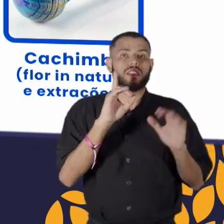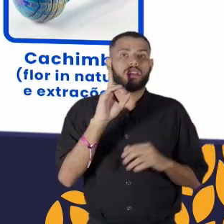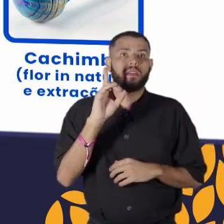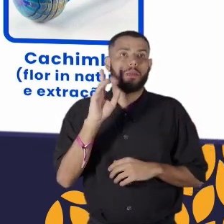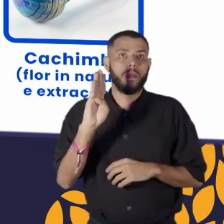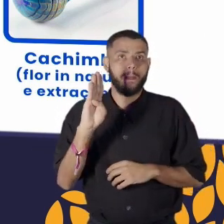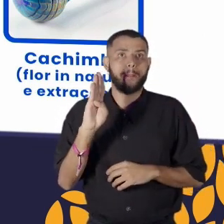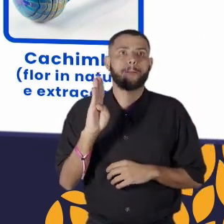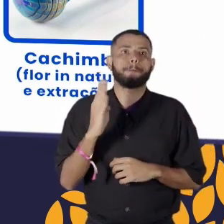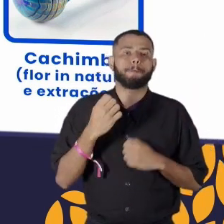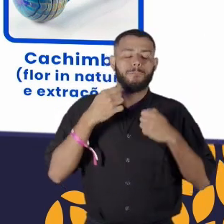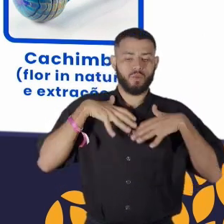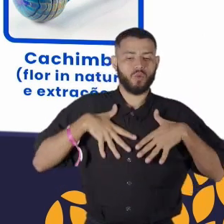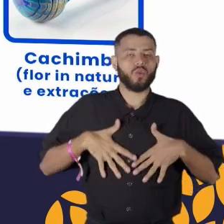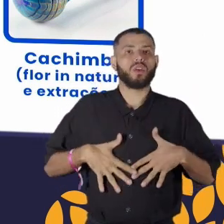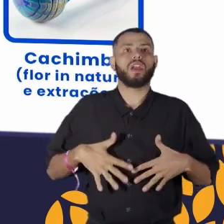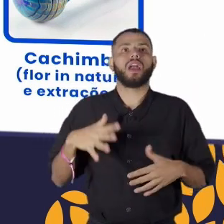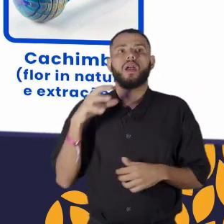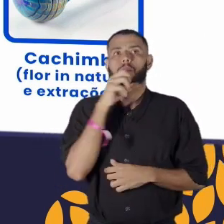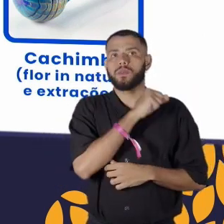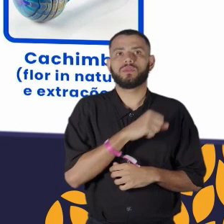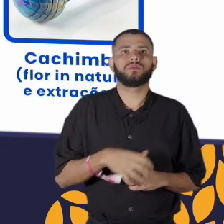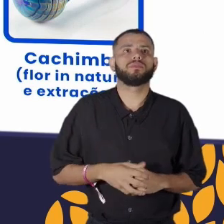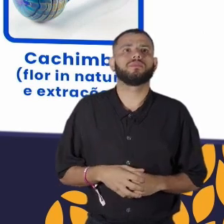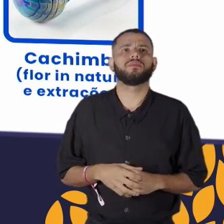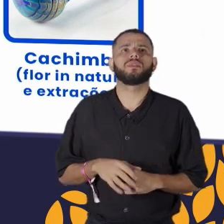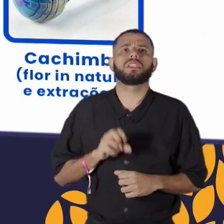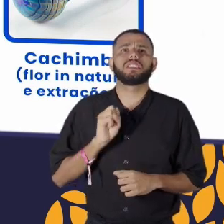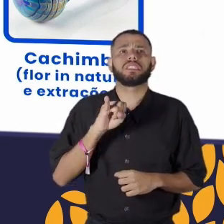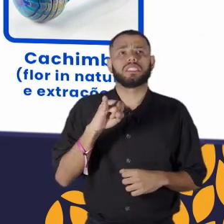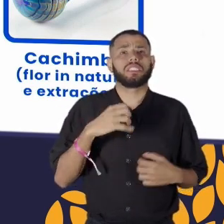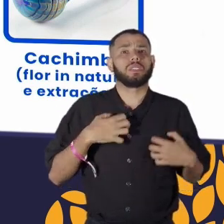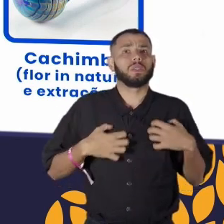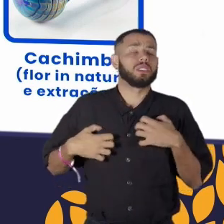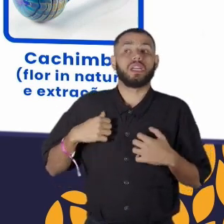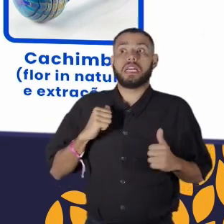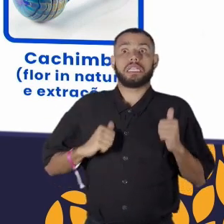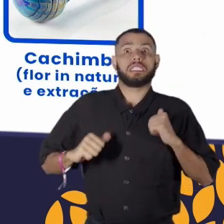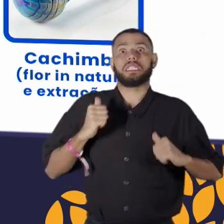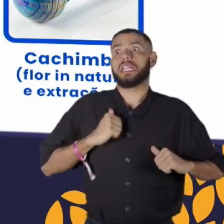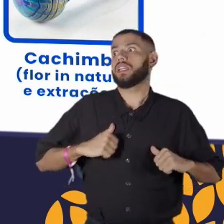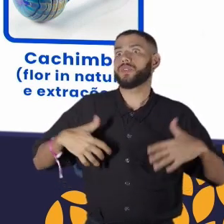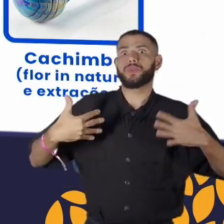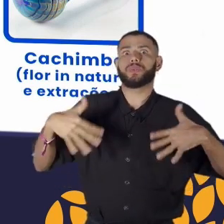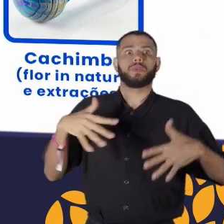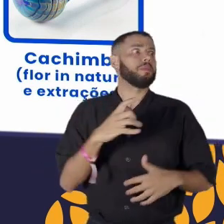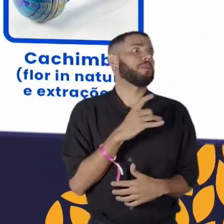via pulmonar é uma ação. Crise de resgate de uma crise, por exemplo, de ansiedade, de pânico.